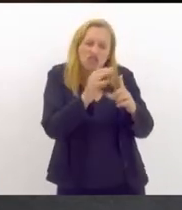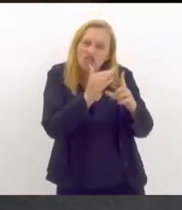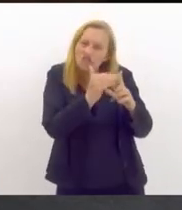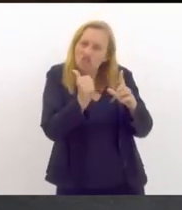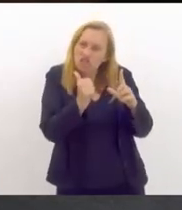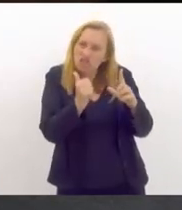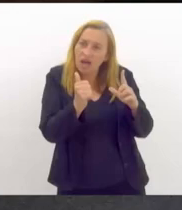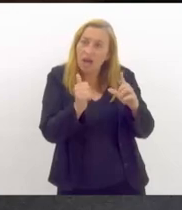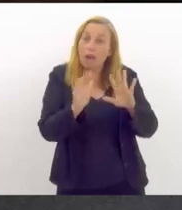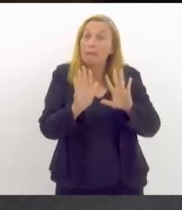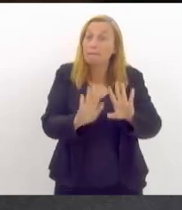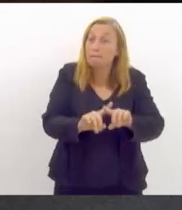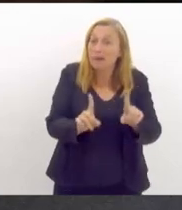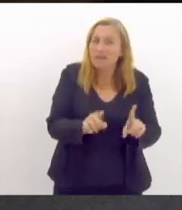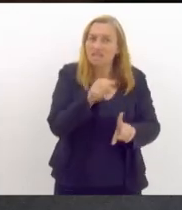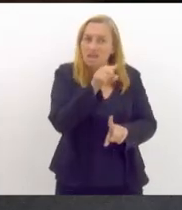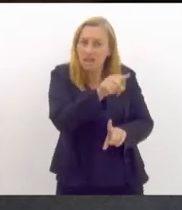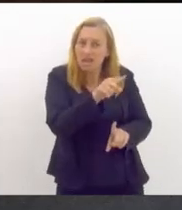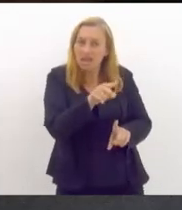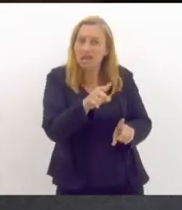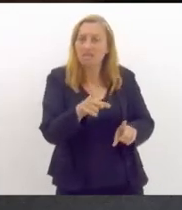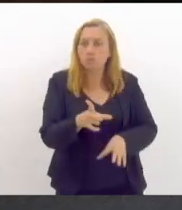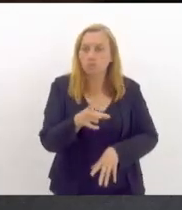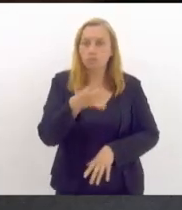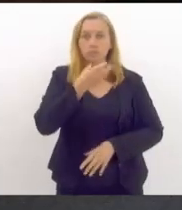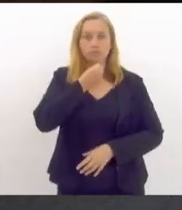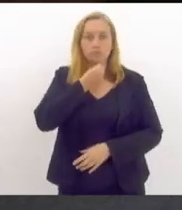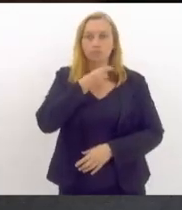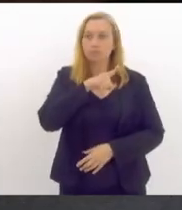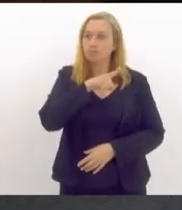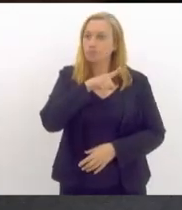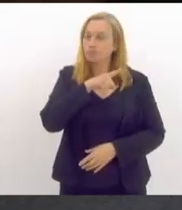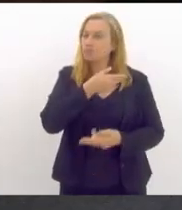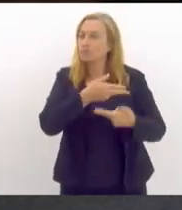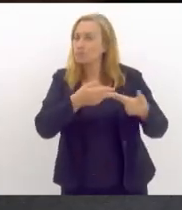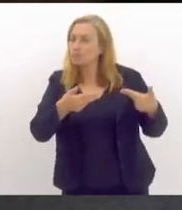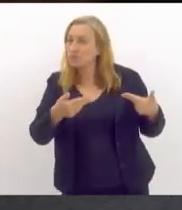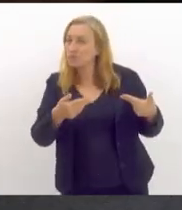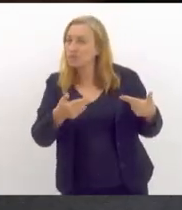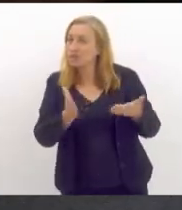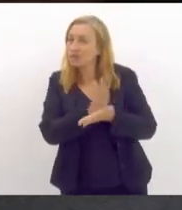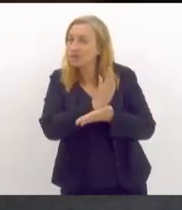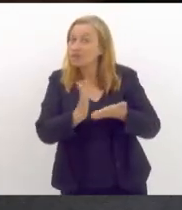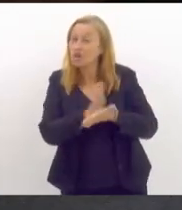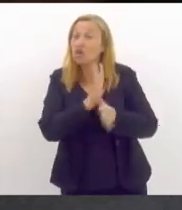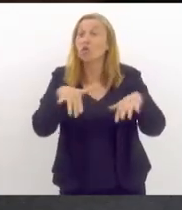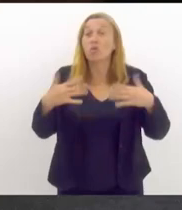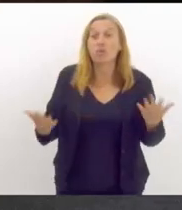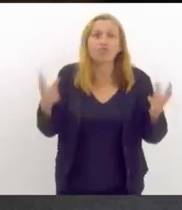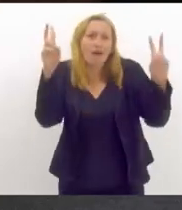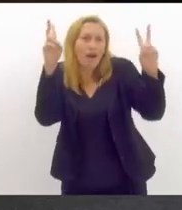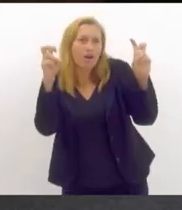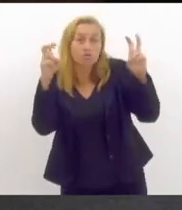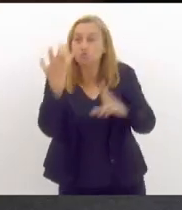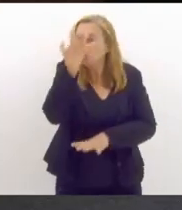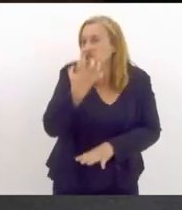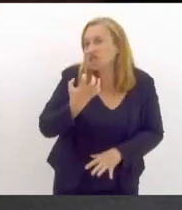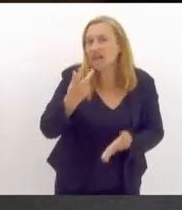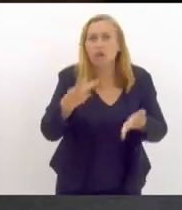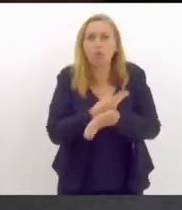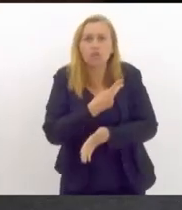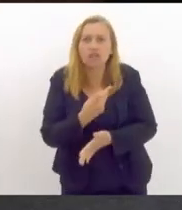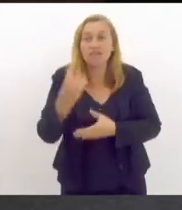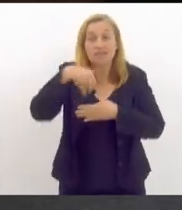quando na verdade eles também se Calam se silenciam muitas vezes quando questões gravíssimas